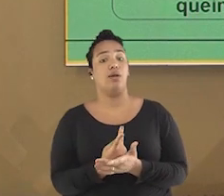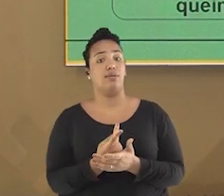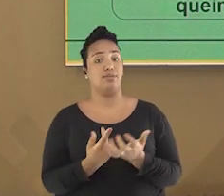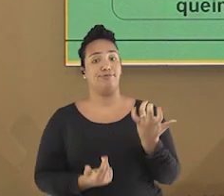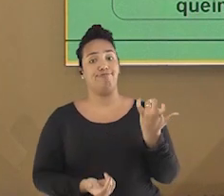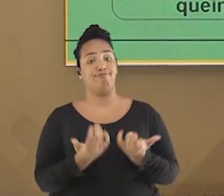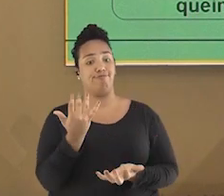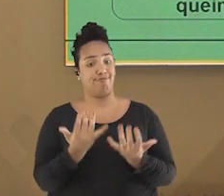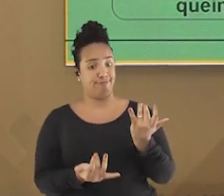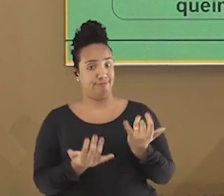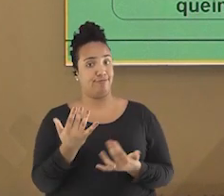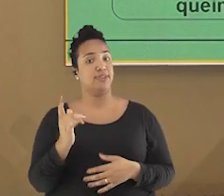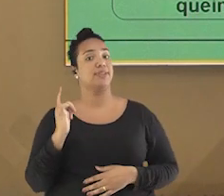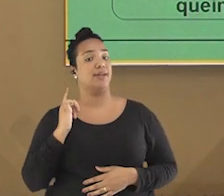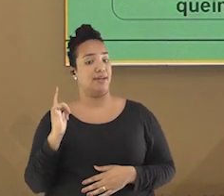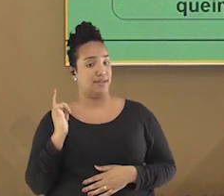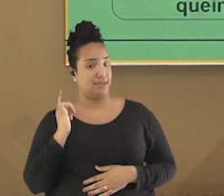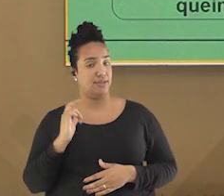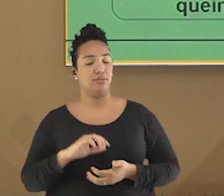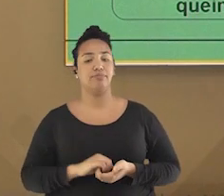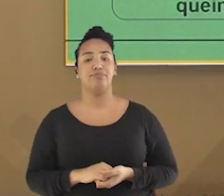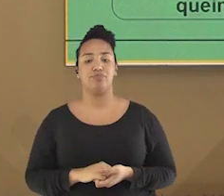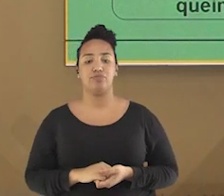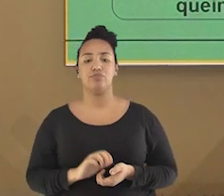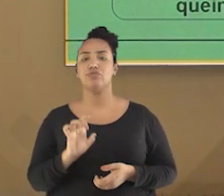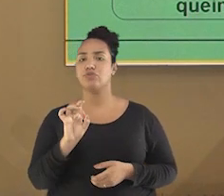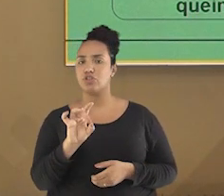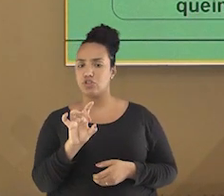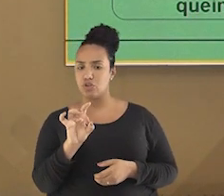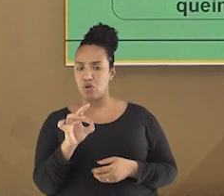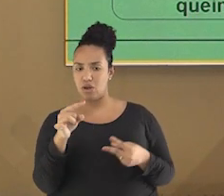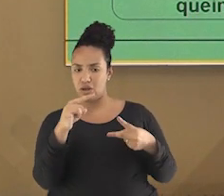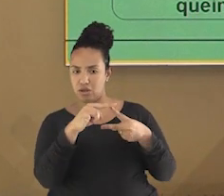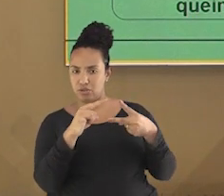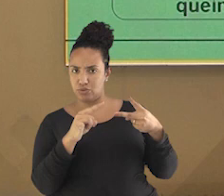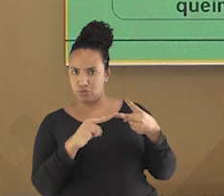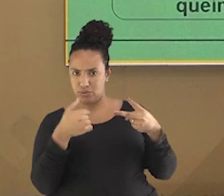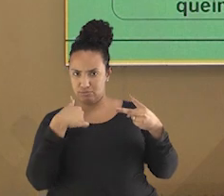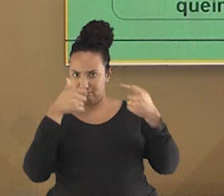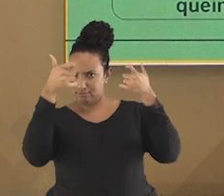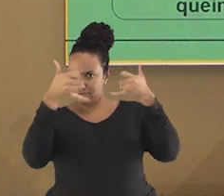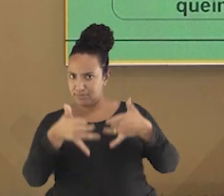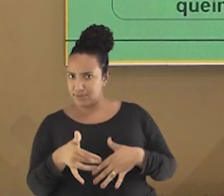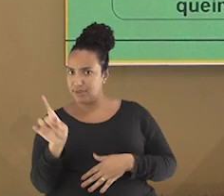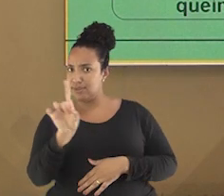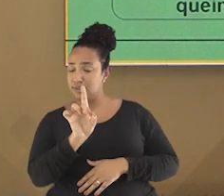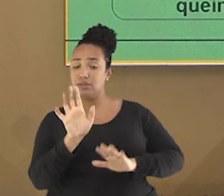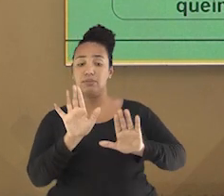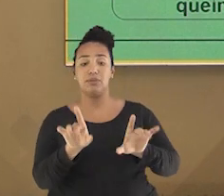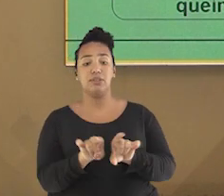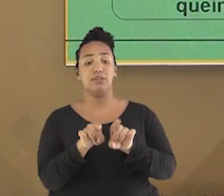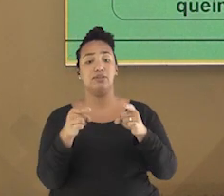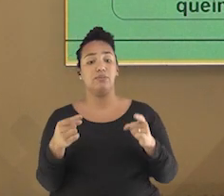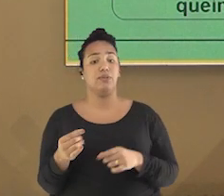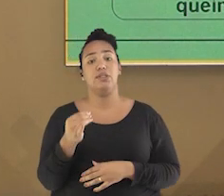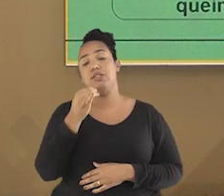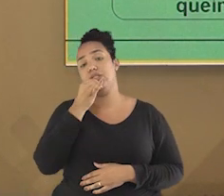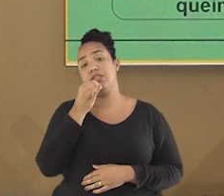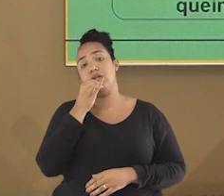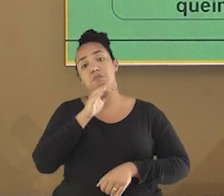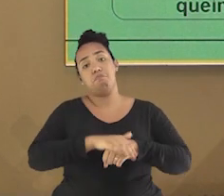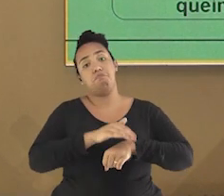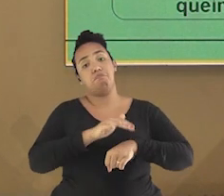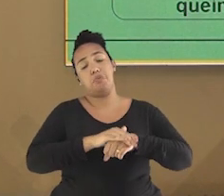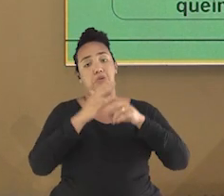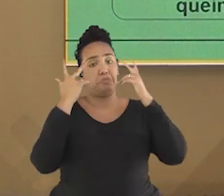das queimadas. E não só as que citamos causadas pelo homem, mas também as de origem